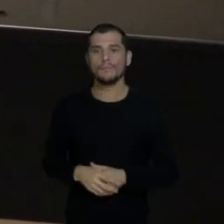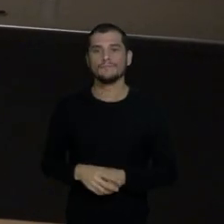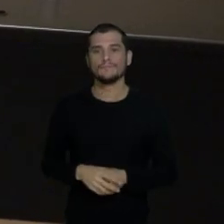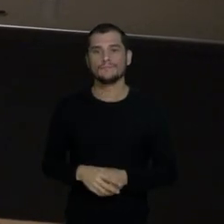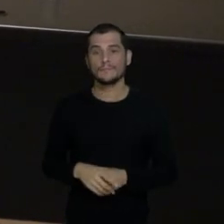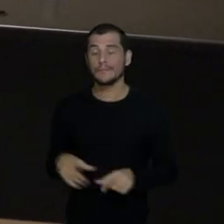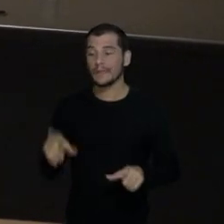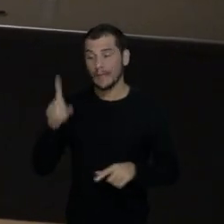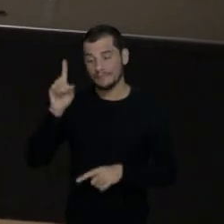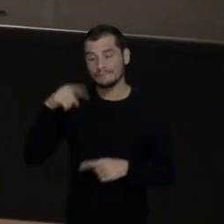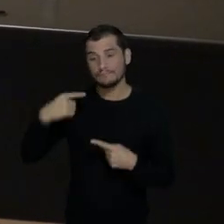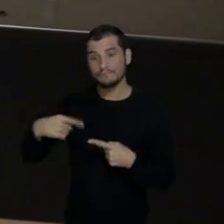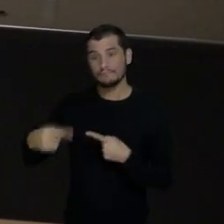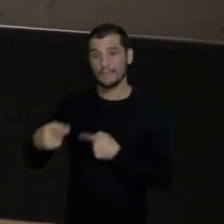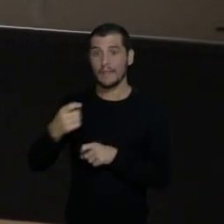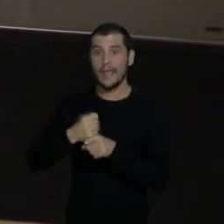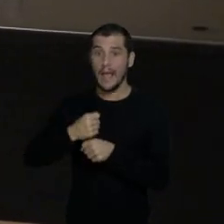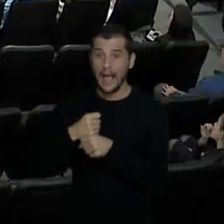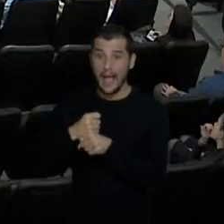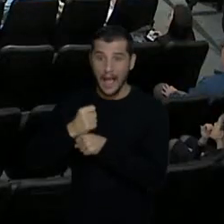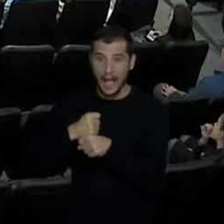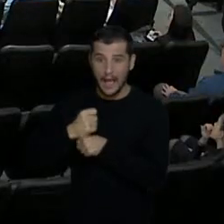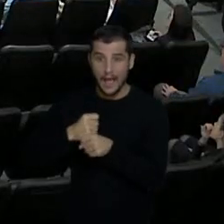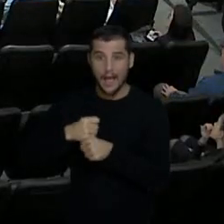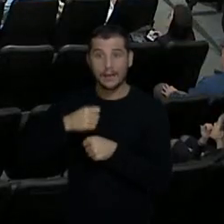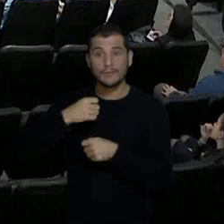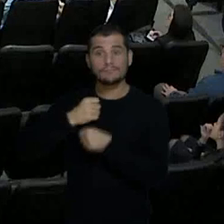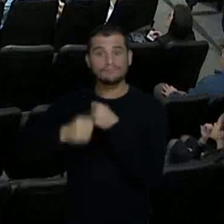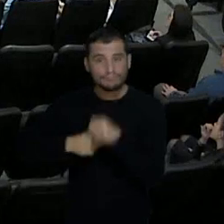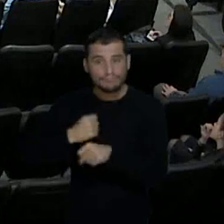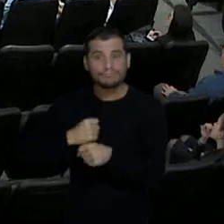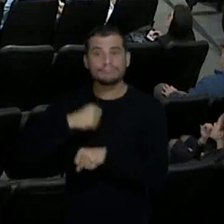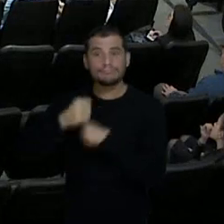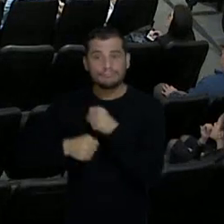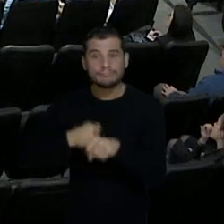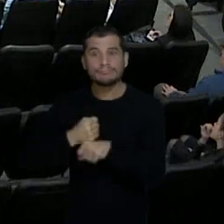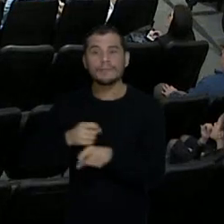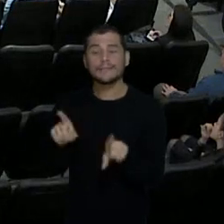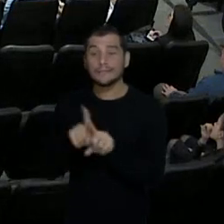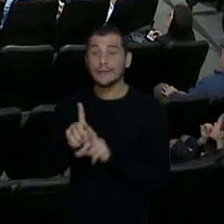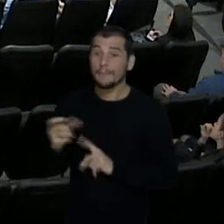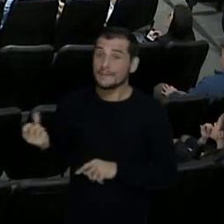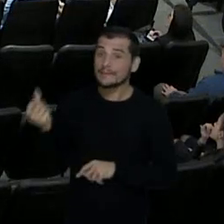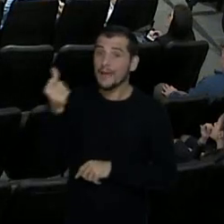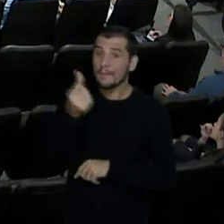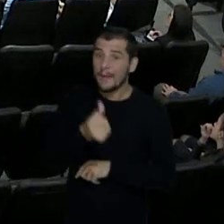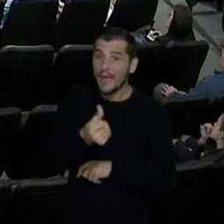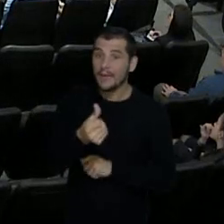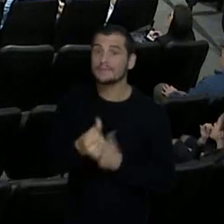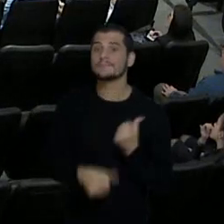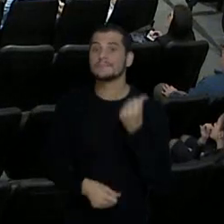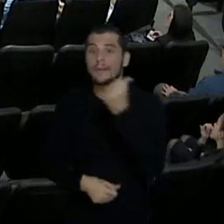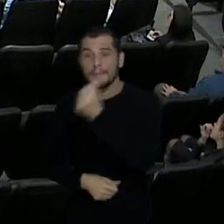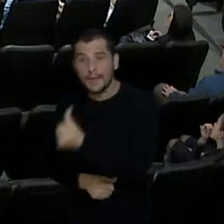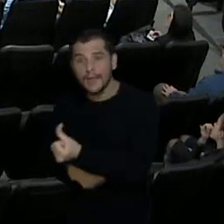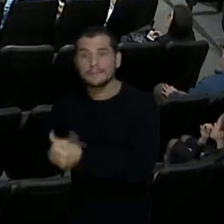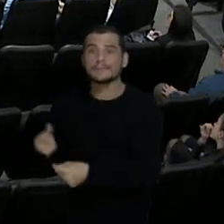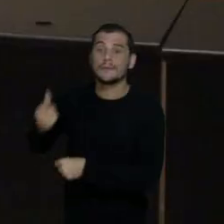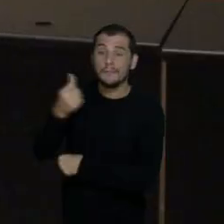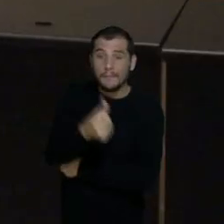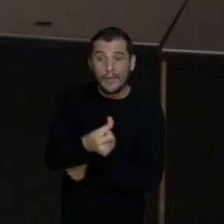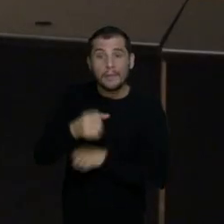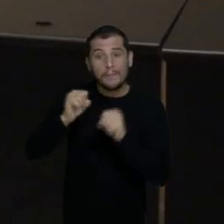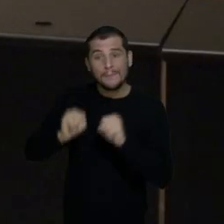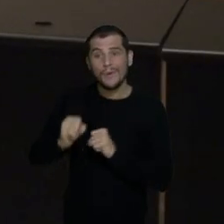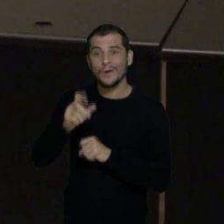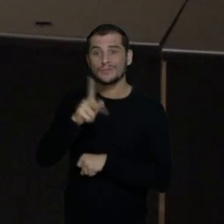começo do semestre enfim sentar 5 10 minutinhos com com cada um dos nossos alunos da sala saber um